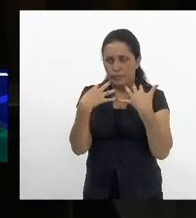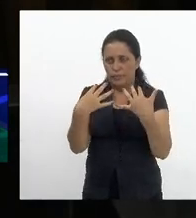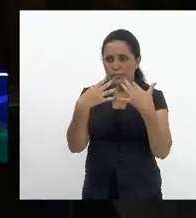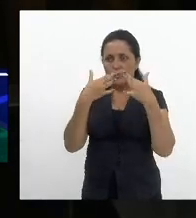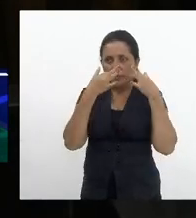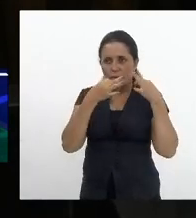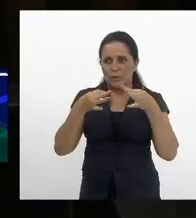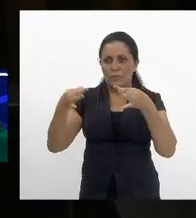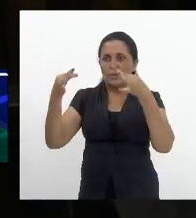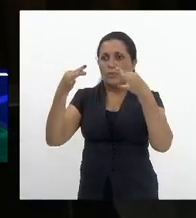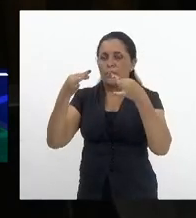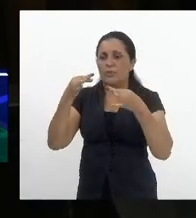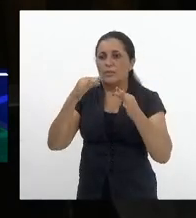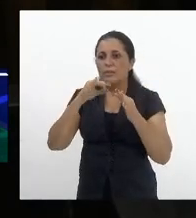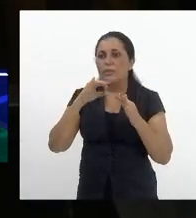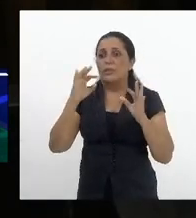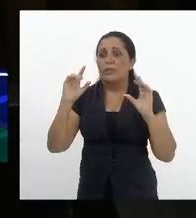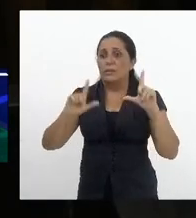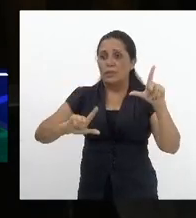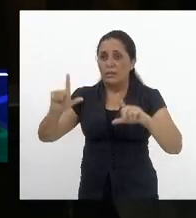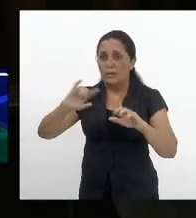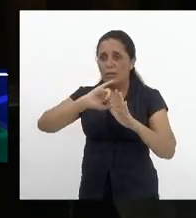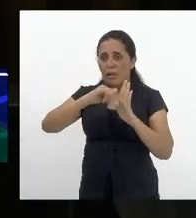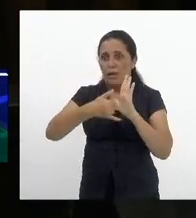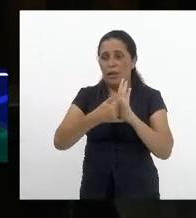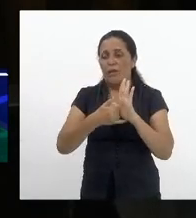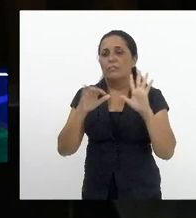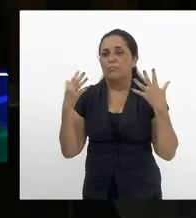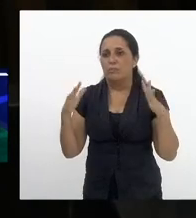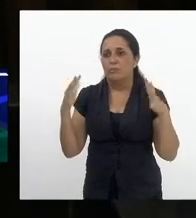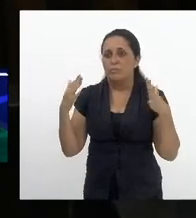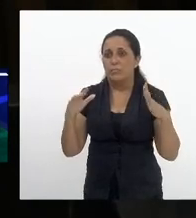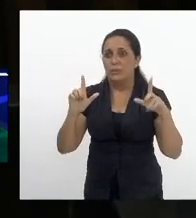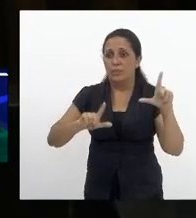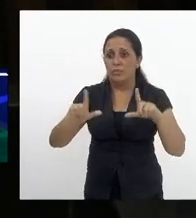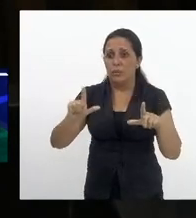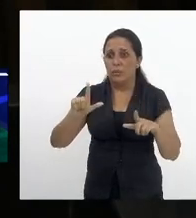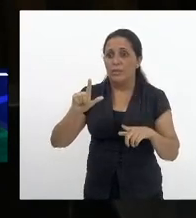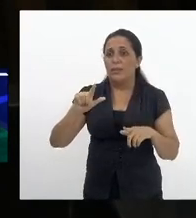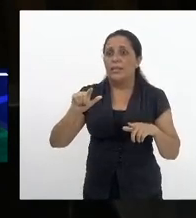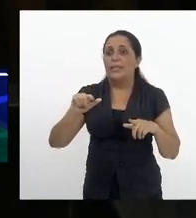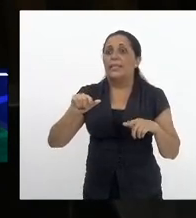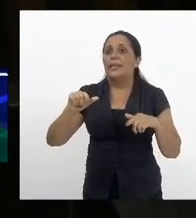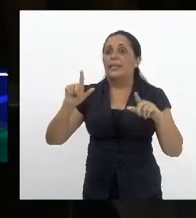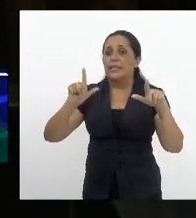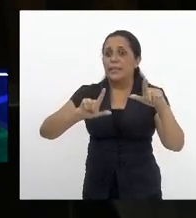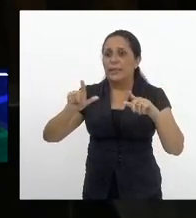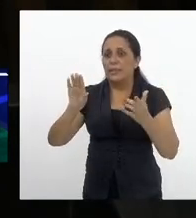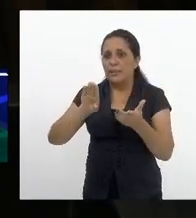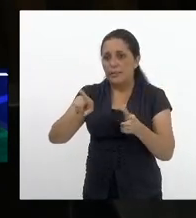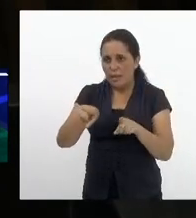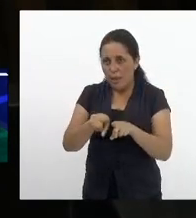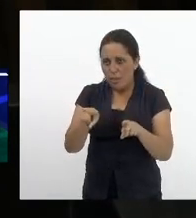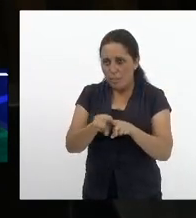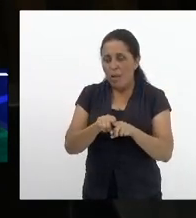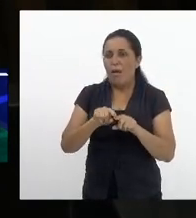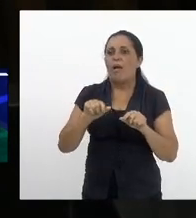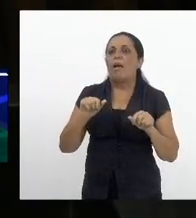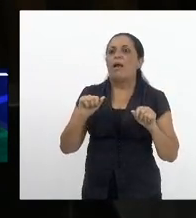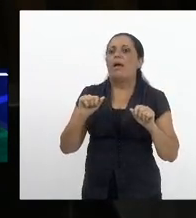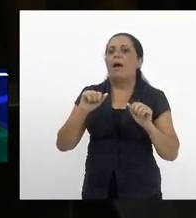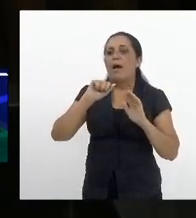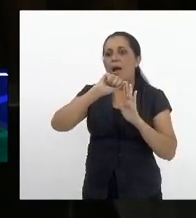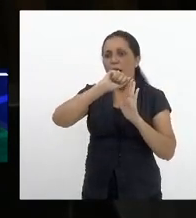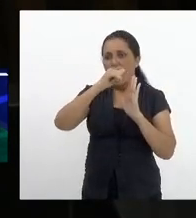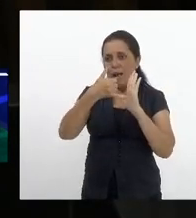pela TV Alerj. Fazer uma saudação especial para os servidores da TV Alerj. Assim como a nossa Assembleia Legislativa foi